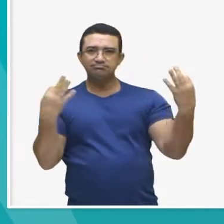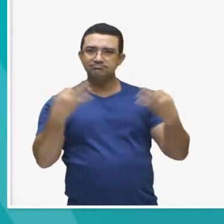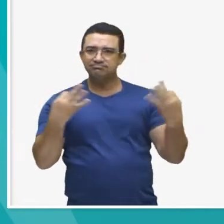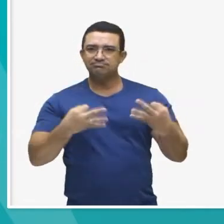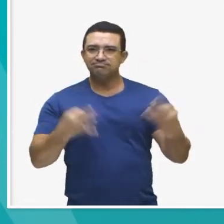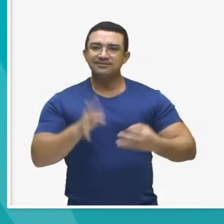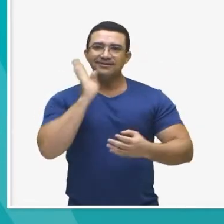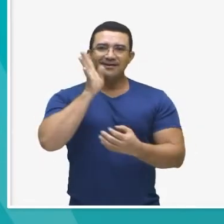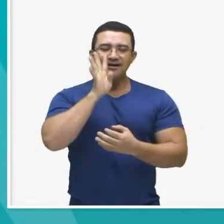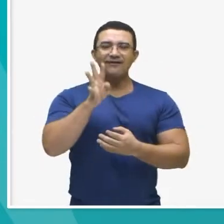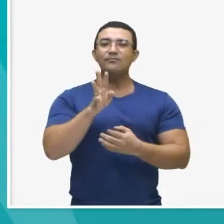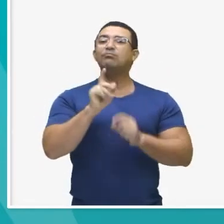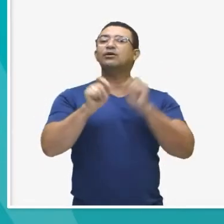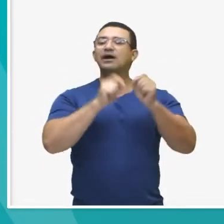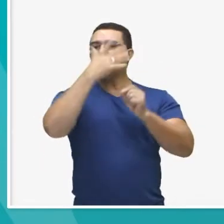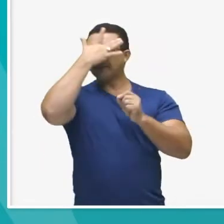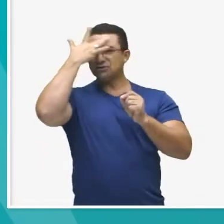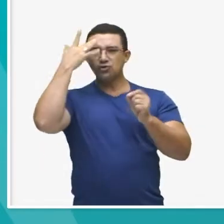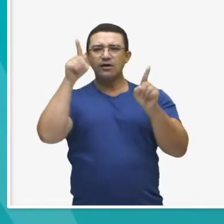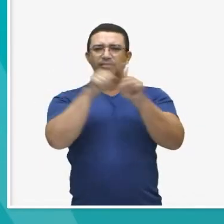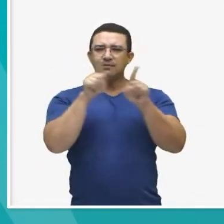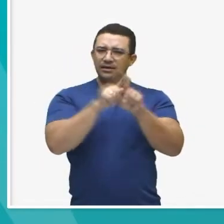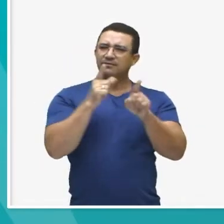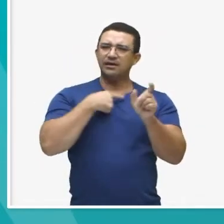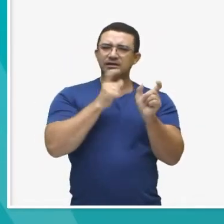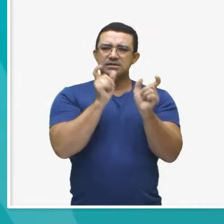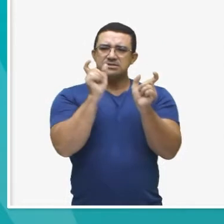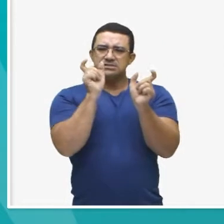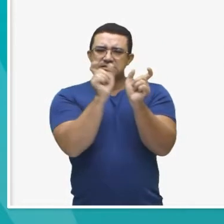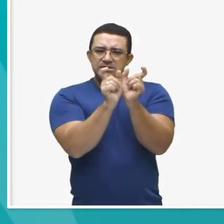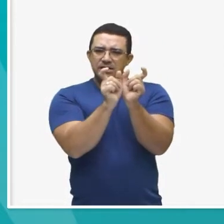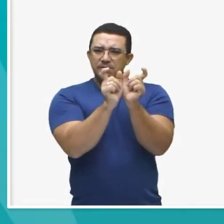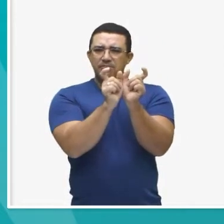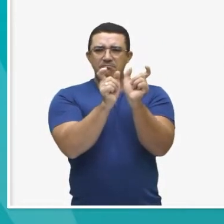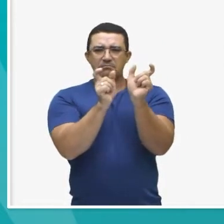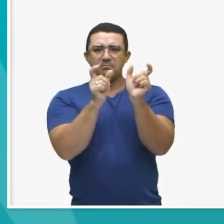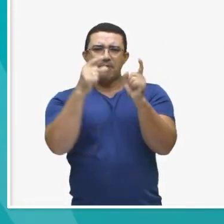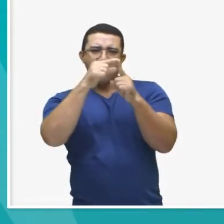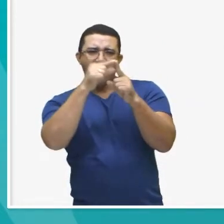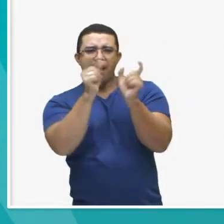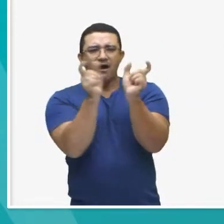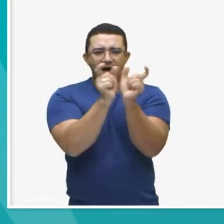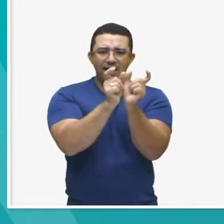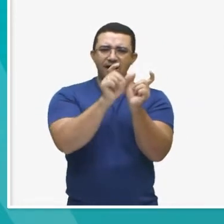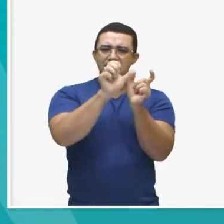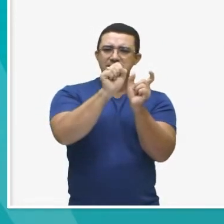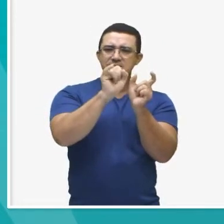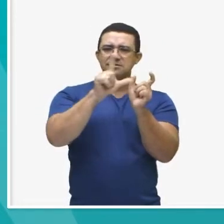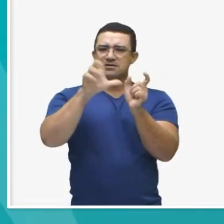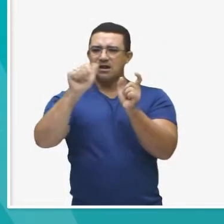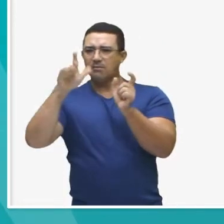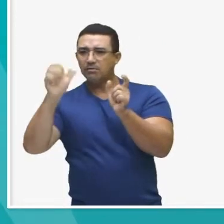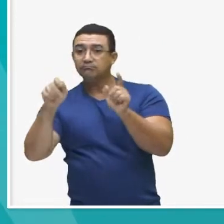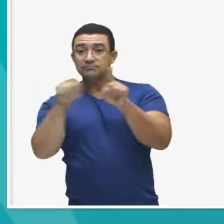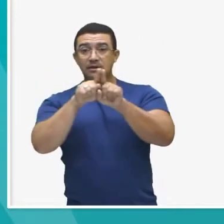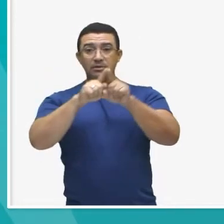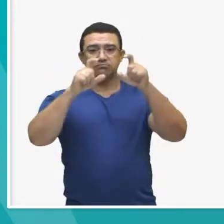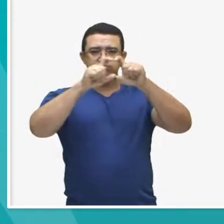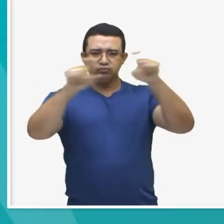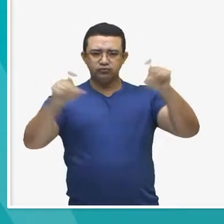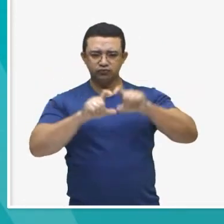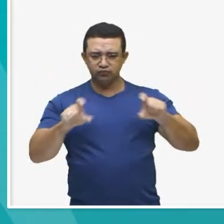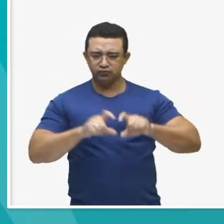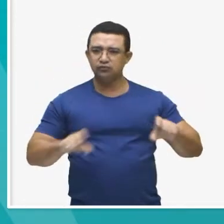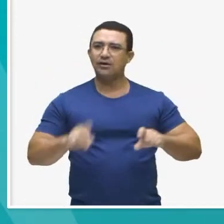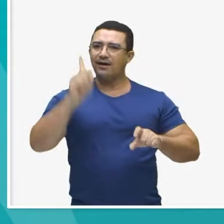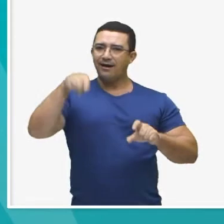vai concentrando as sílabas tônicas sempre do mesmo jeito. Os versos, a maioria deles são na redondilha,